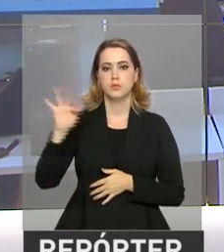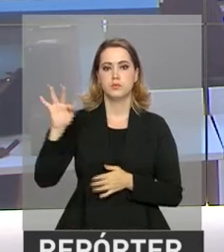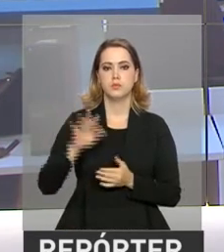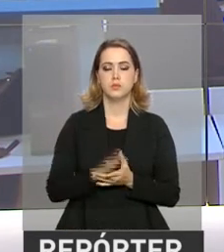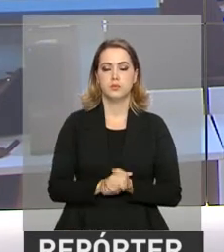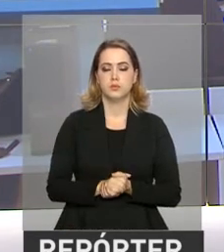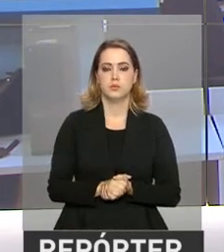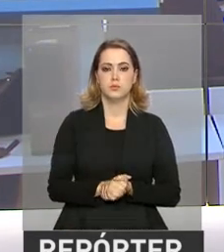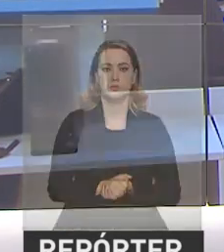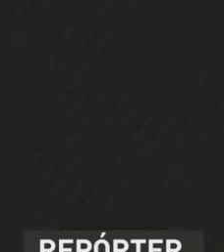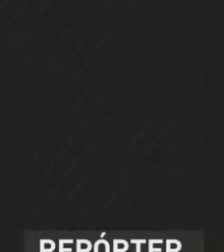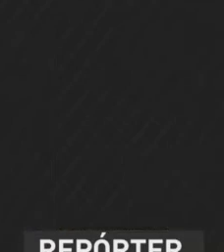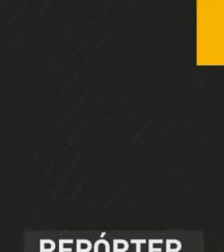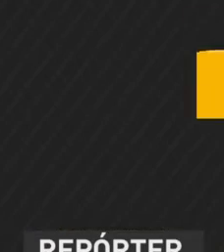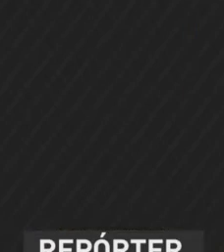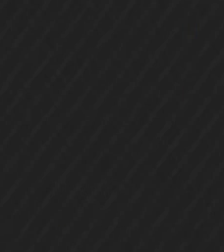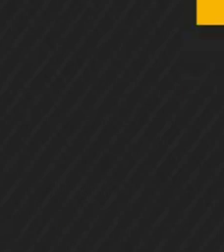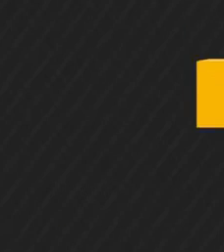federal